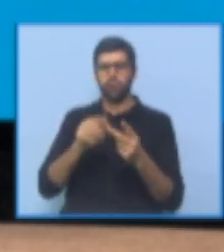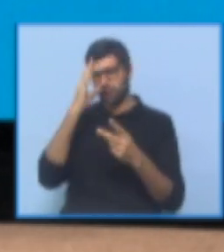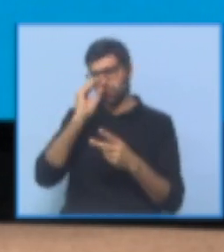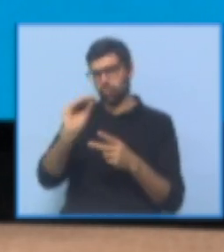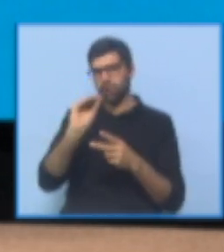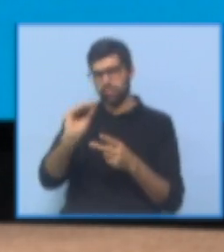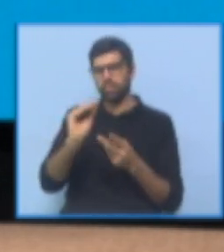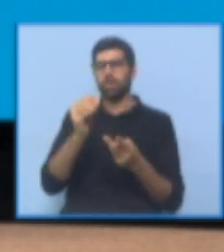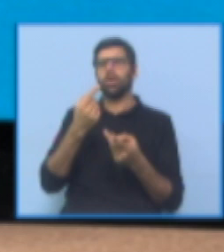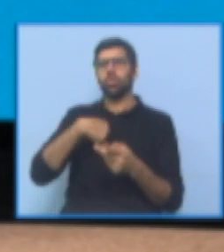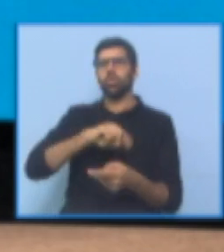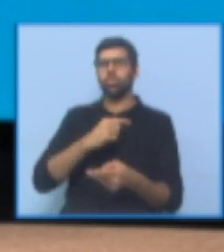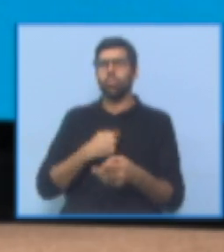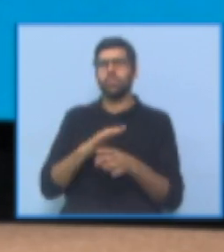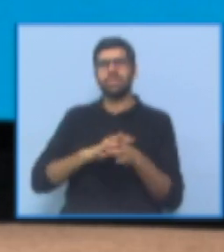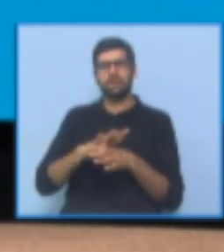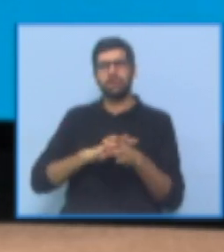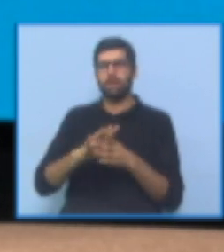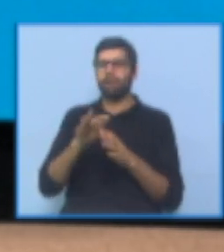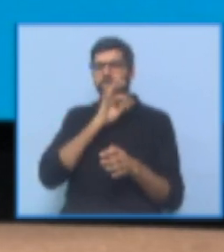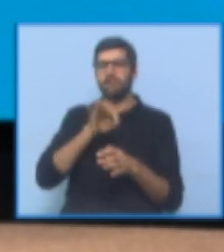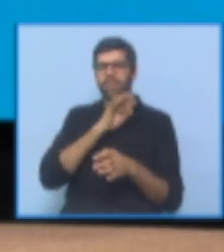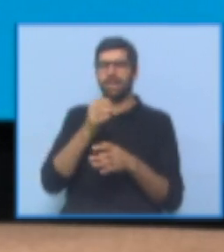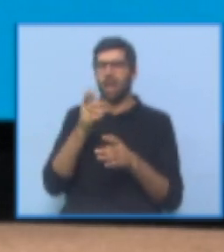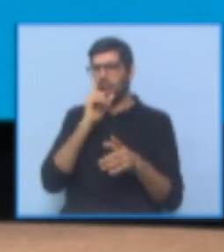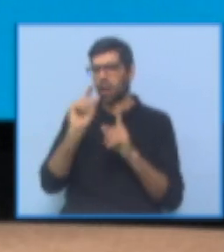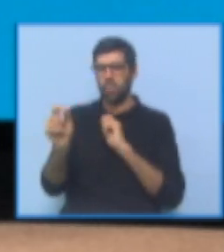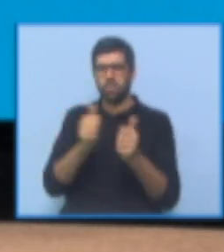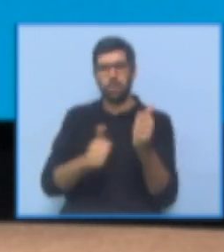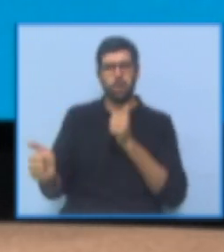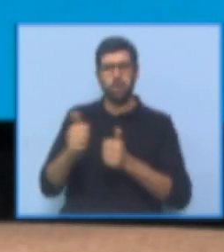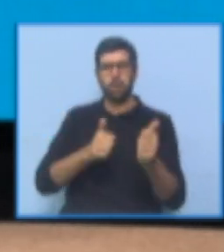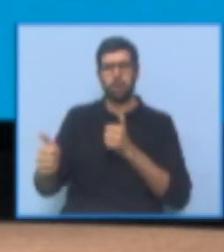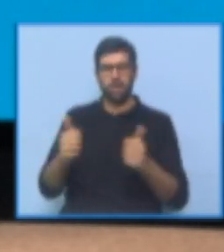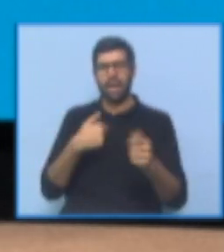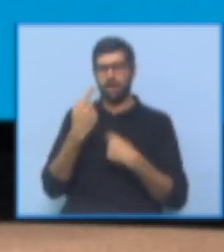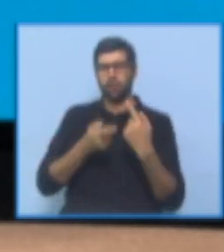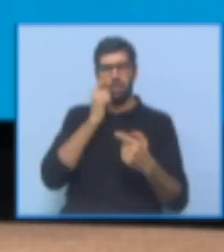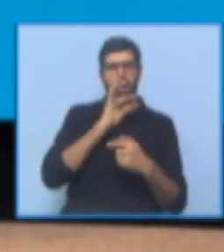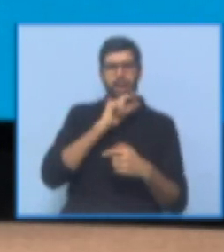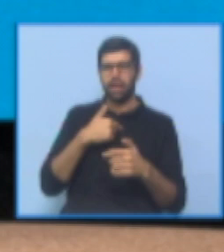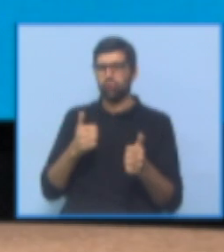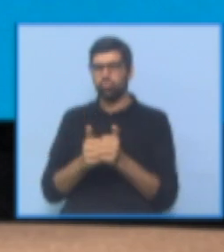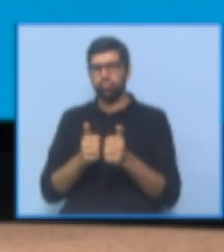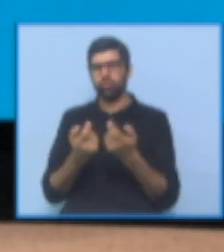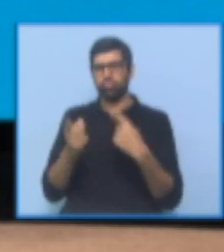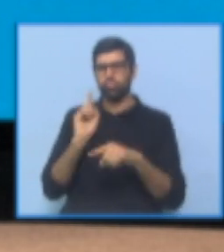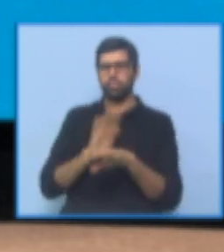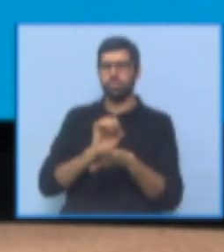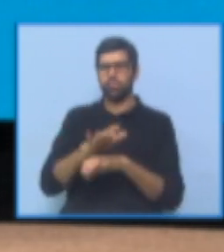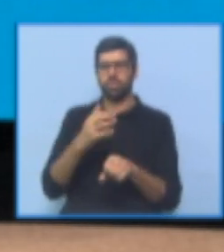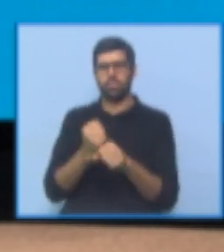educação. Nós temos uma situação que as famílias vivem muito dispersas, por vezes o pai e a mãe não estão juntos por razões